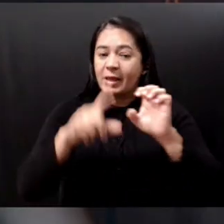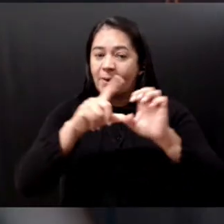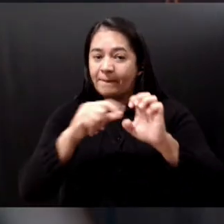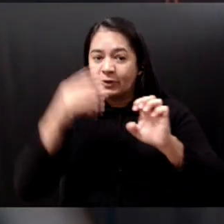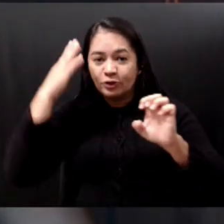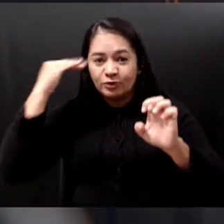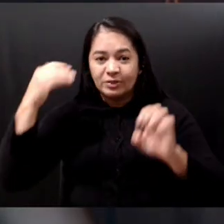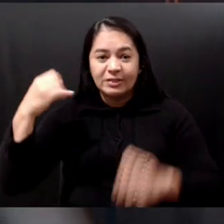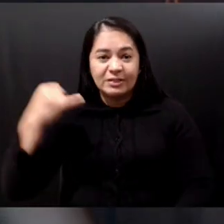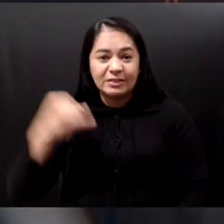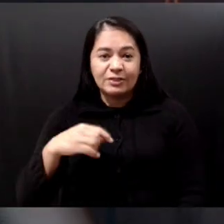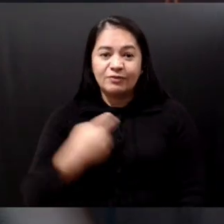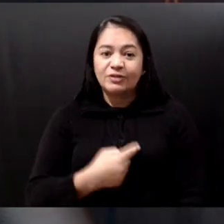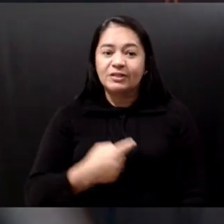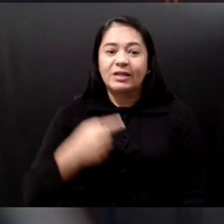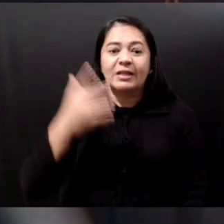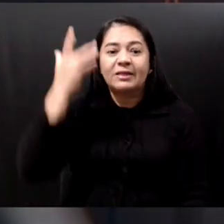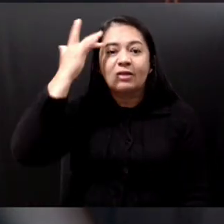gente quer chegar.